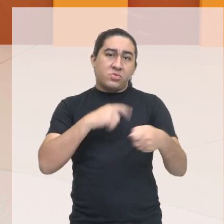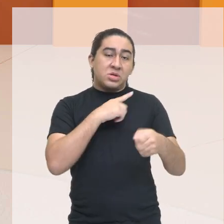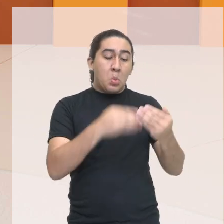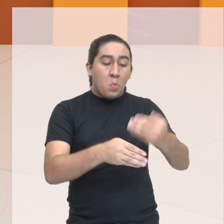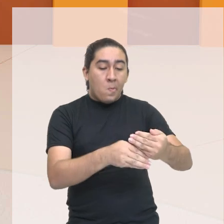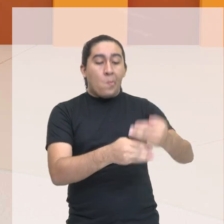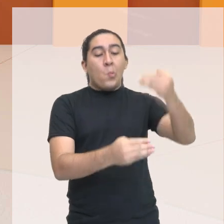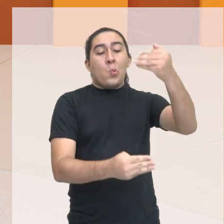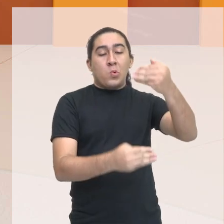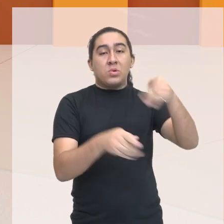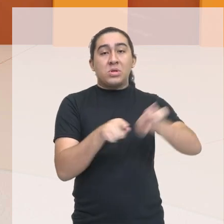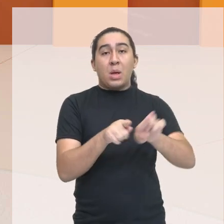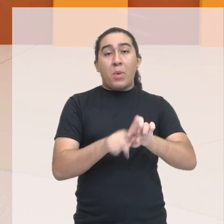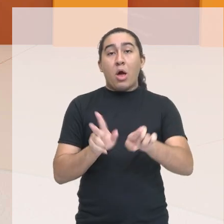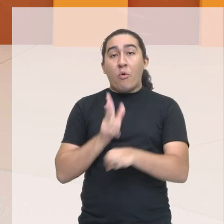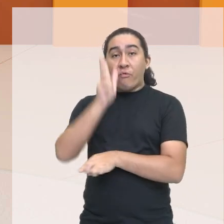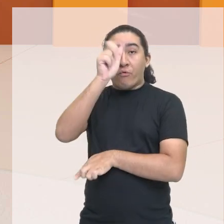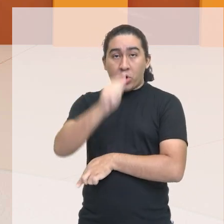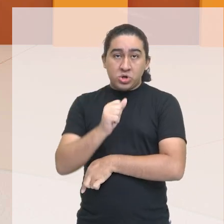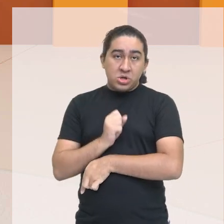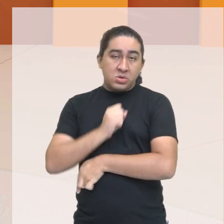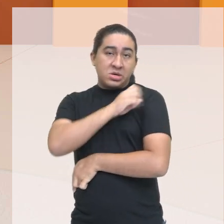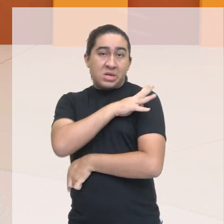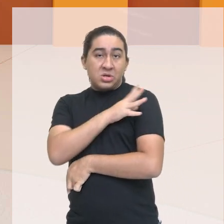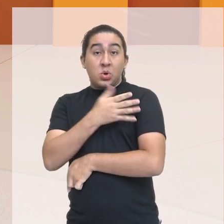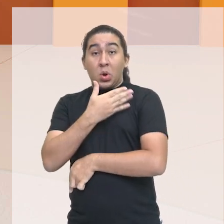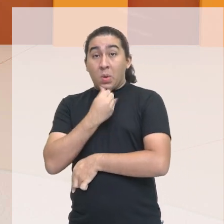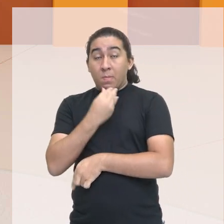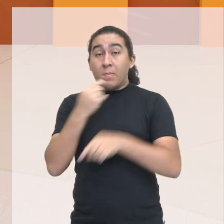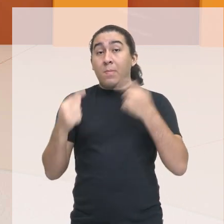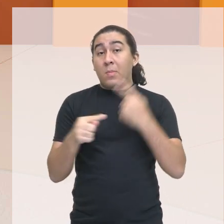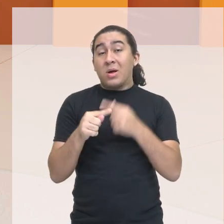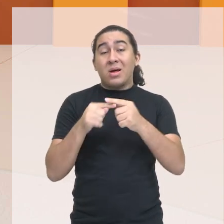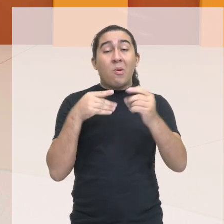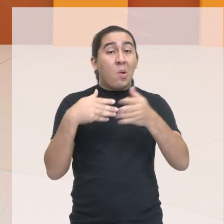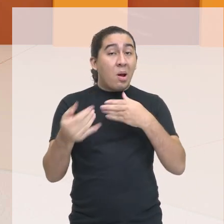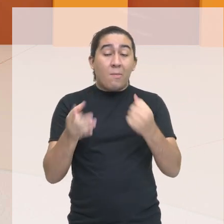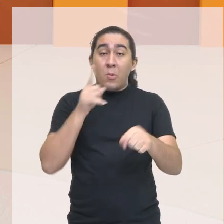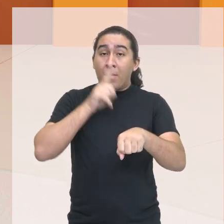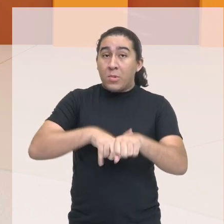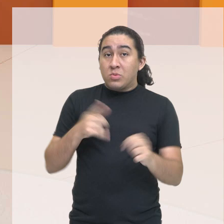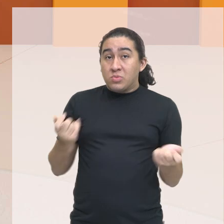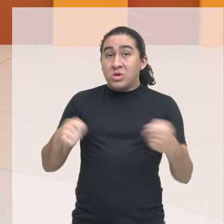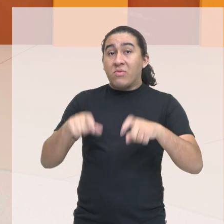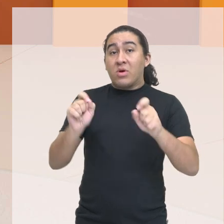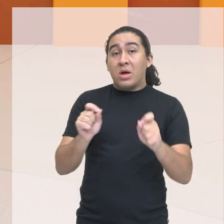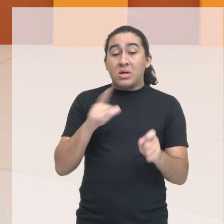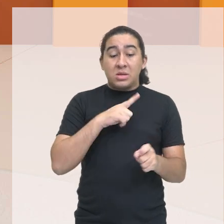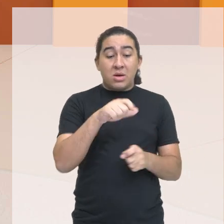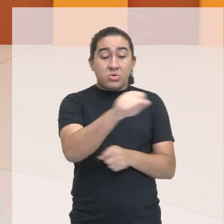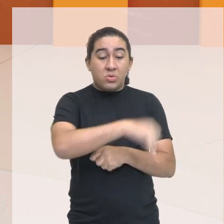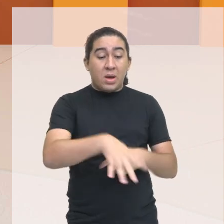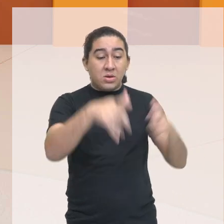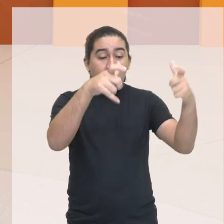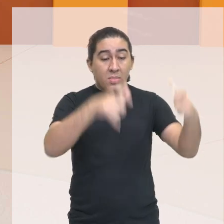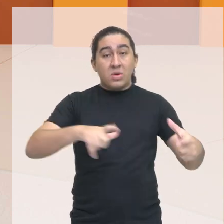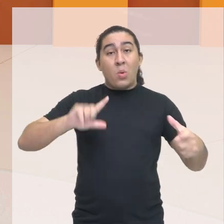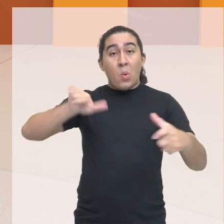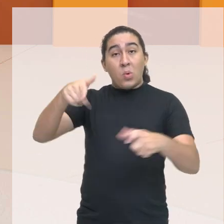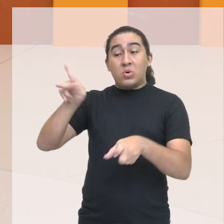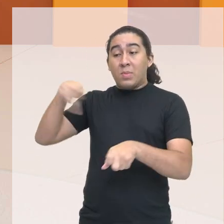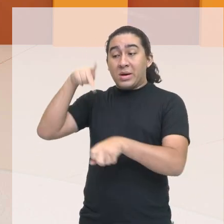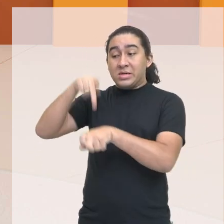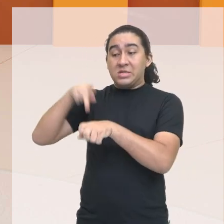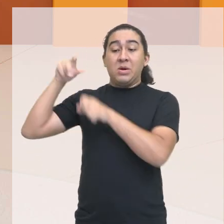muralha, seja fortalecimento do exército, pois a qualquer momento, né, o seu território poderia ser invadido,